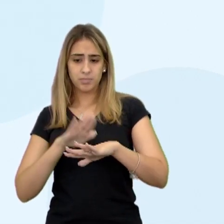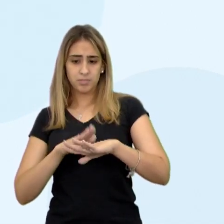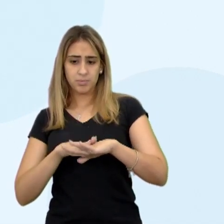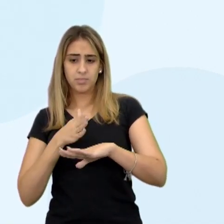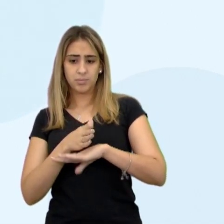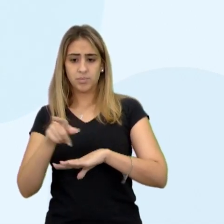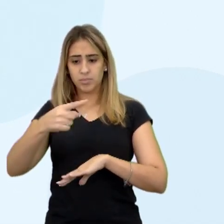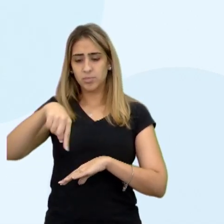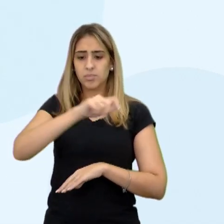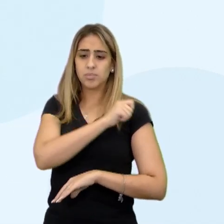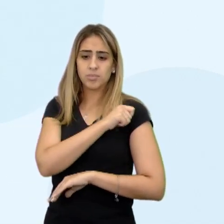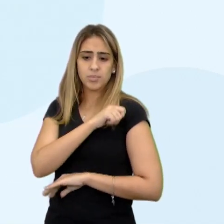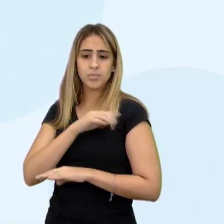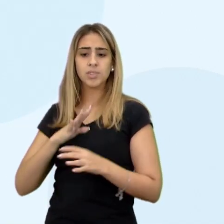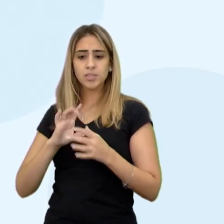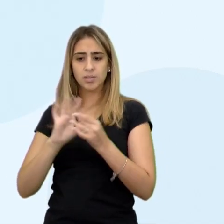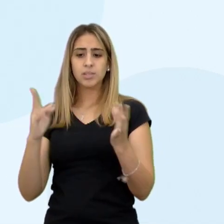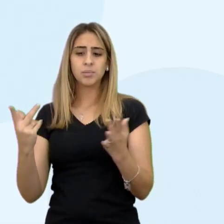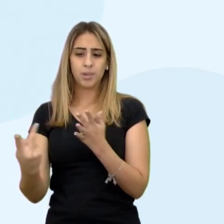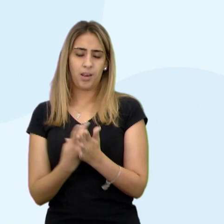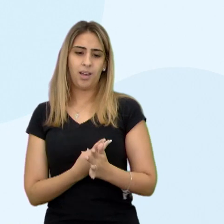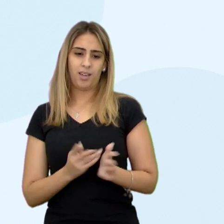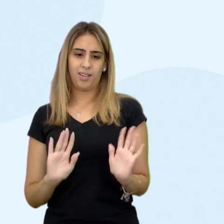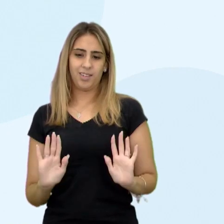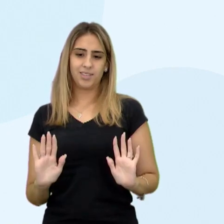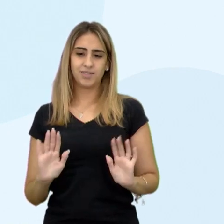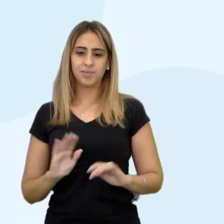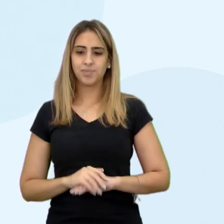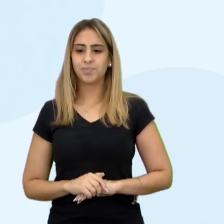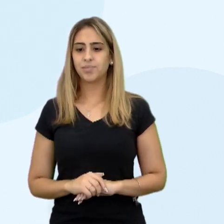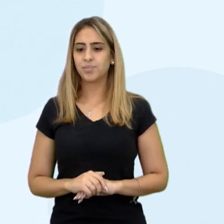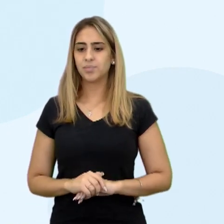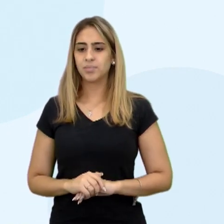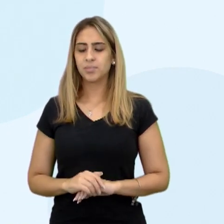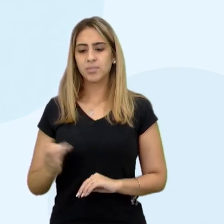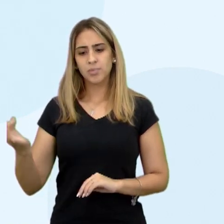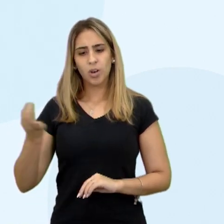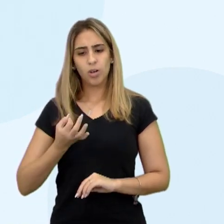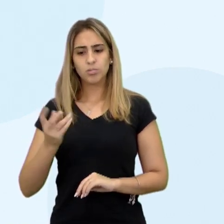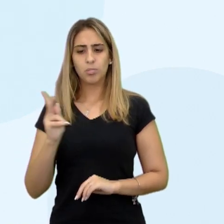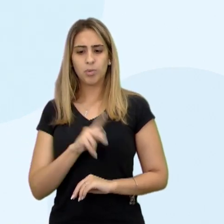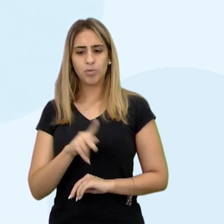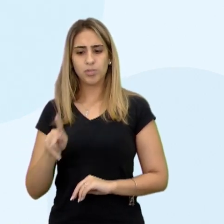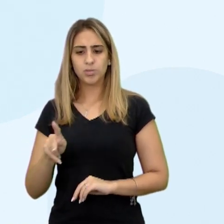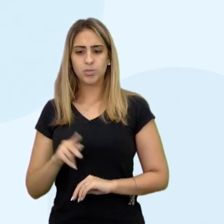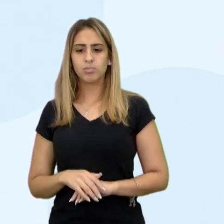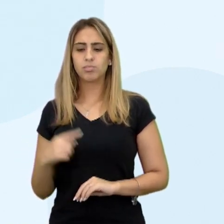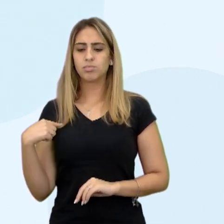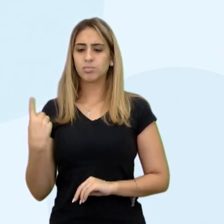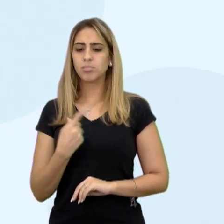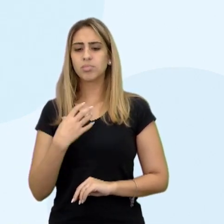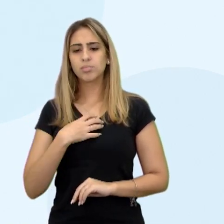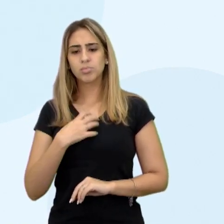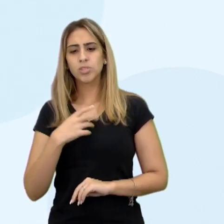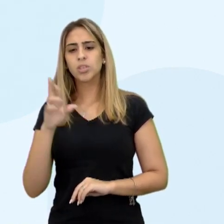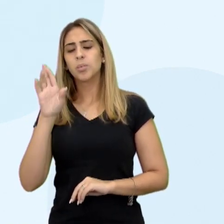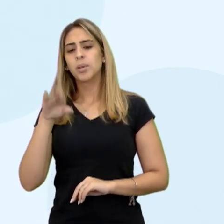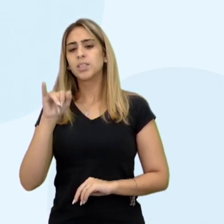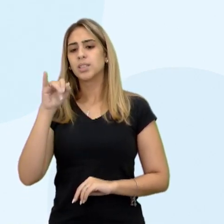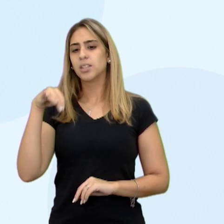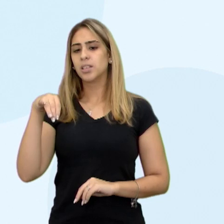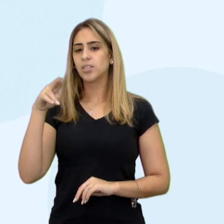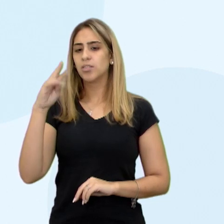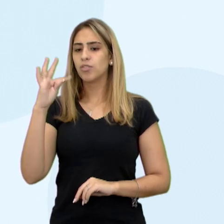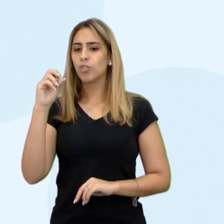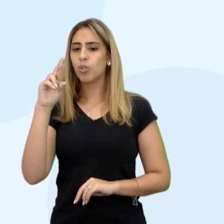estudantes, eu vou ficar aqui à vontade para errar. Muito né? bom, ótimo, Pro Mauro, muito bem. Mas Eu você diria não uma errou, linguagem não. mais informal. Mais informal, né?